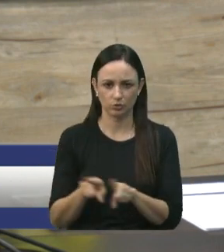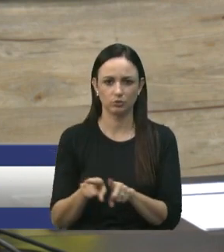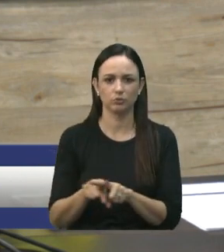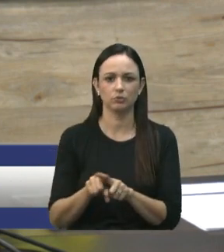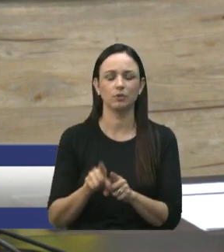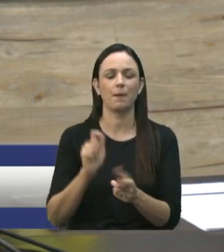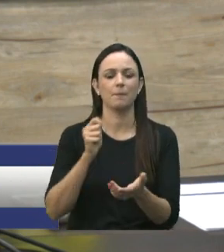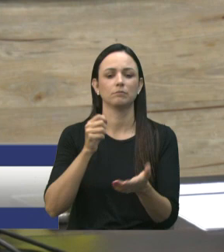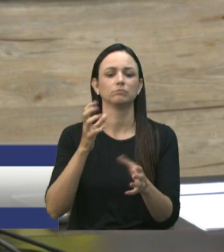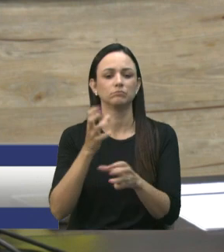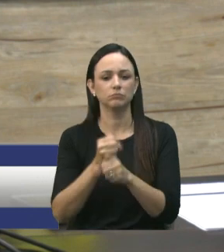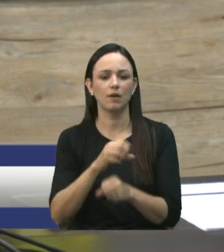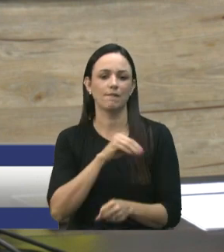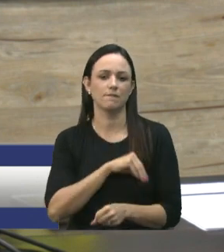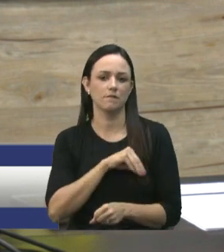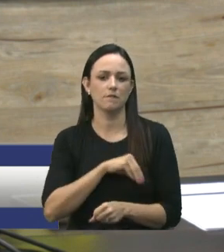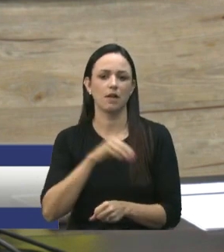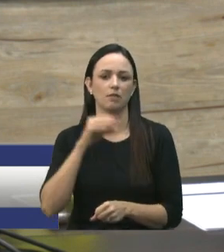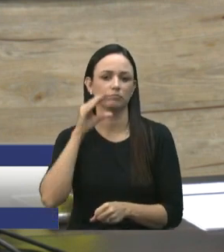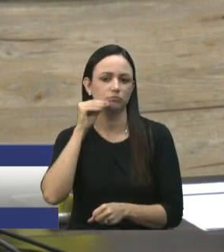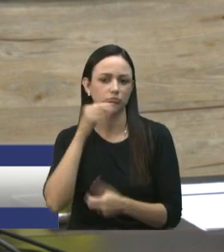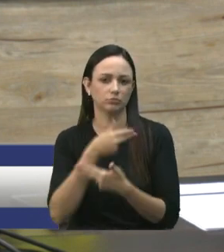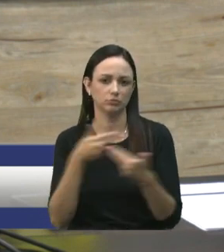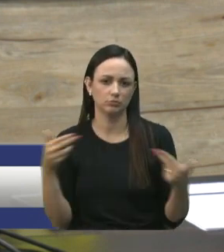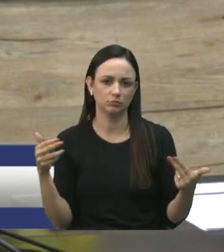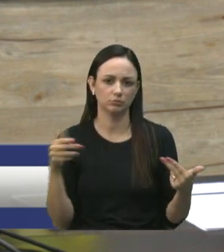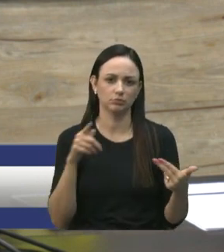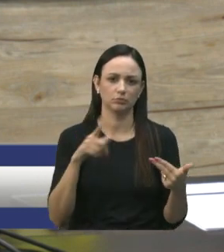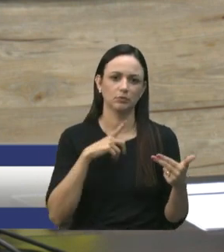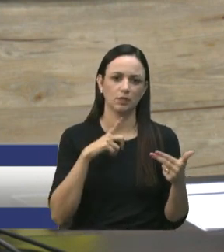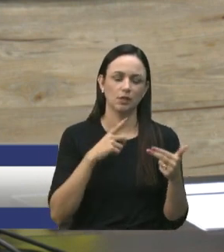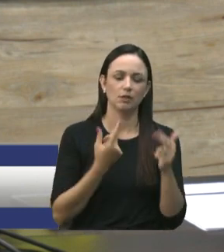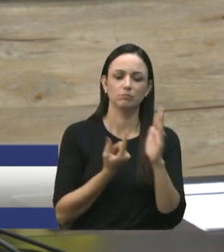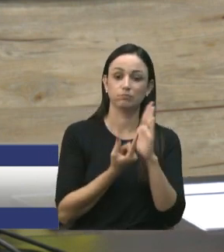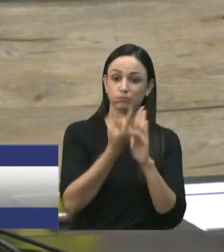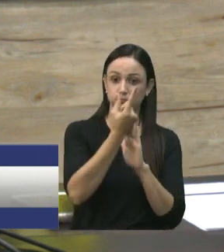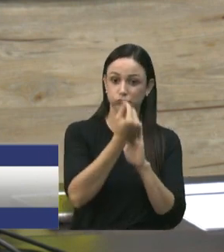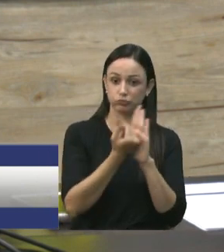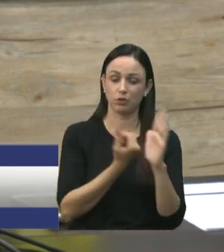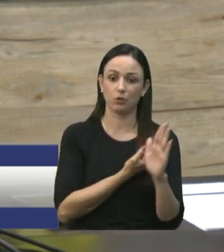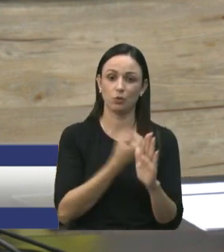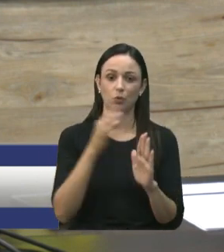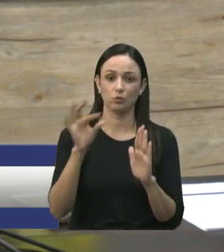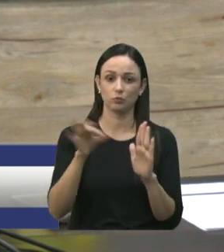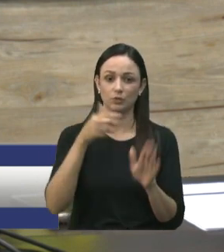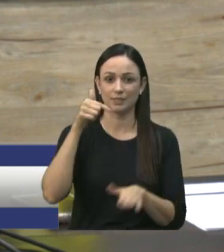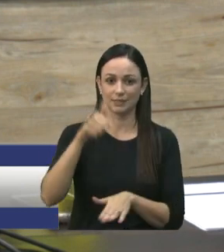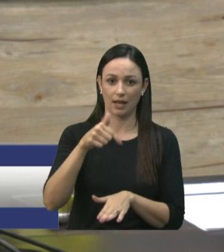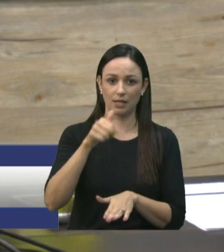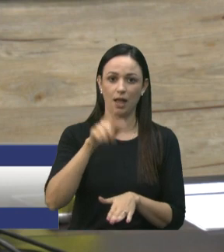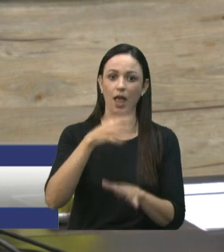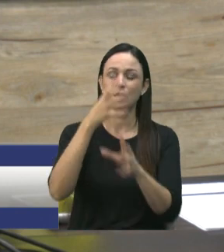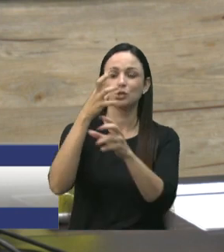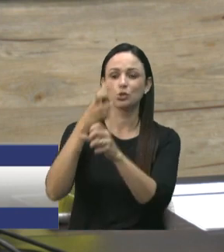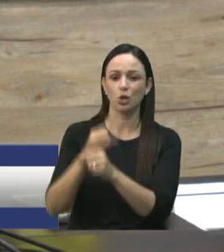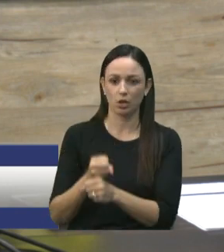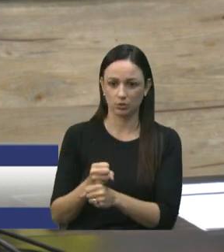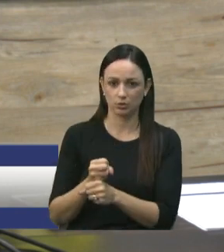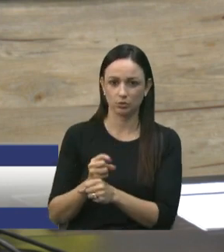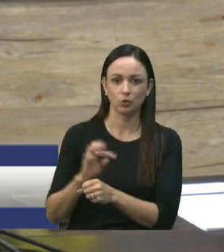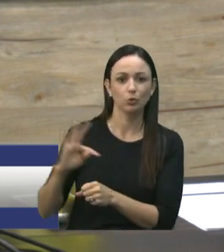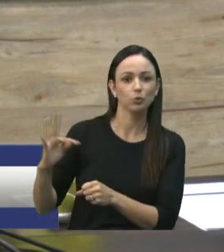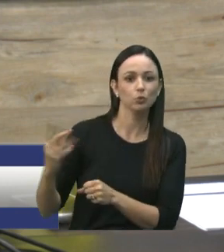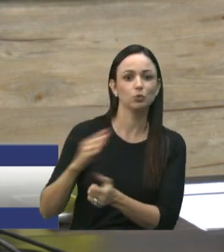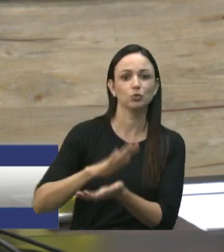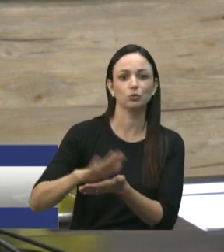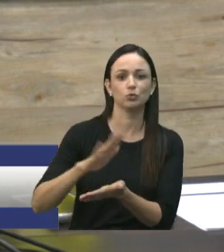encargos com o pessoal. Então, ela é uma composição. Aqueles índices que você tem lá na página 7 é uma somatória de todas essas despesas